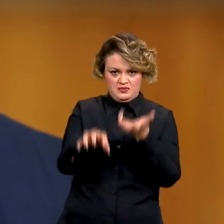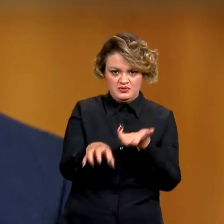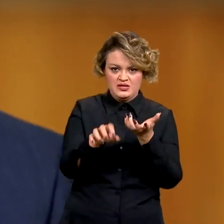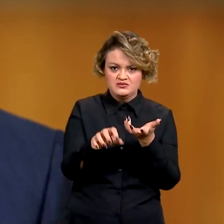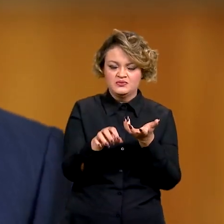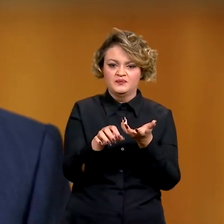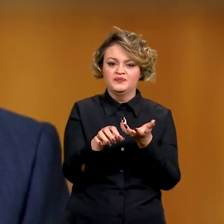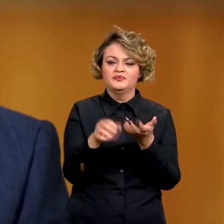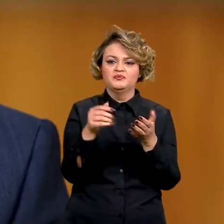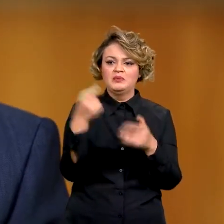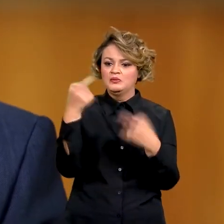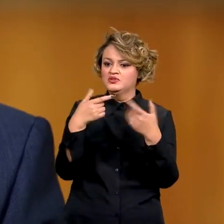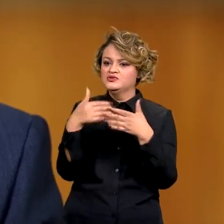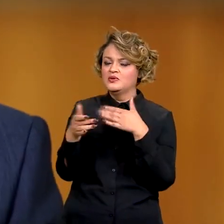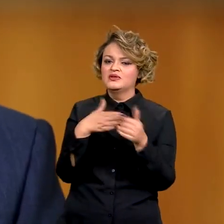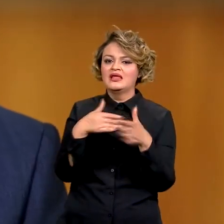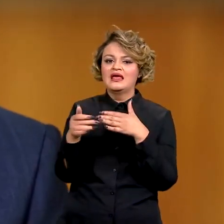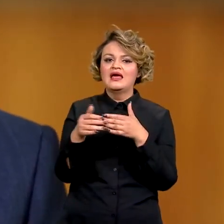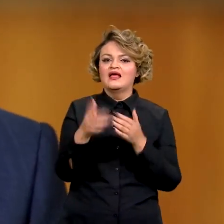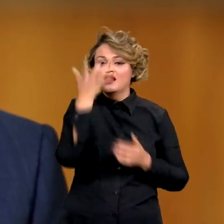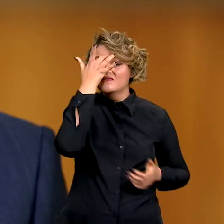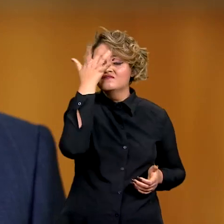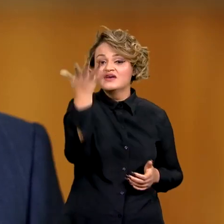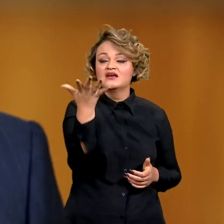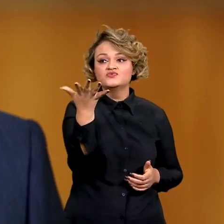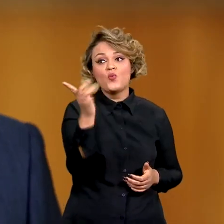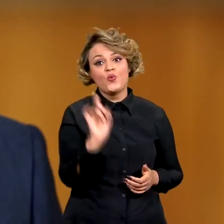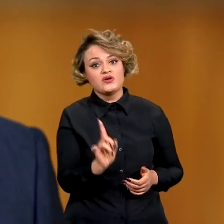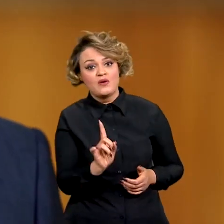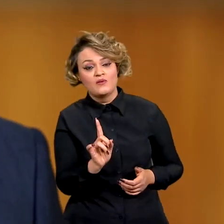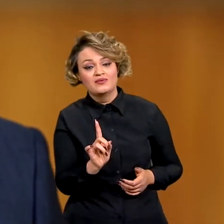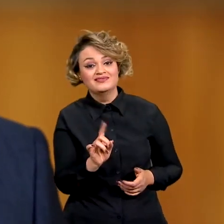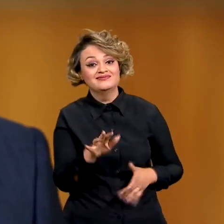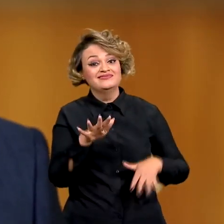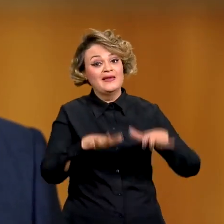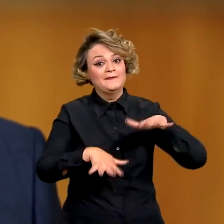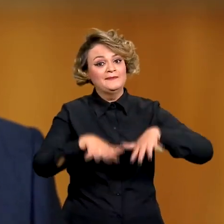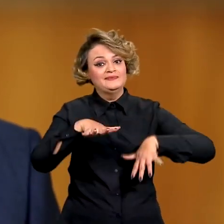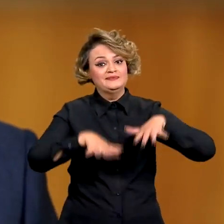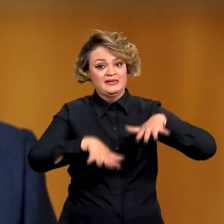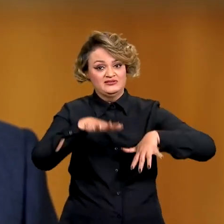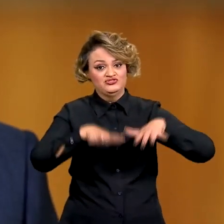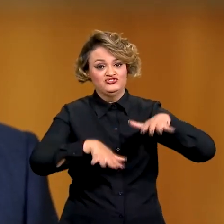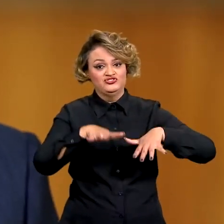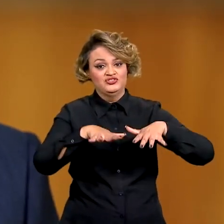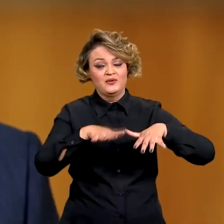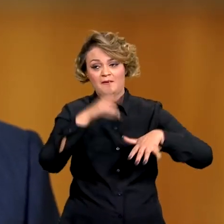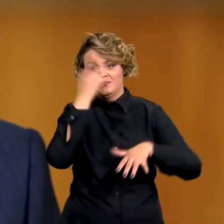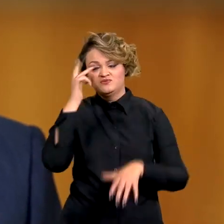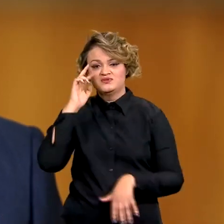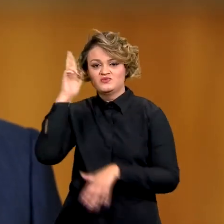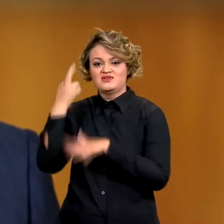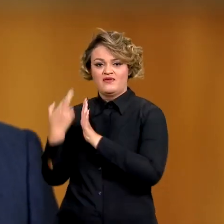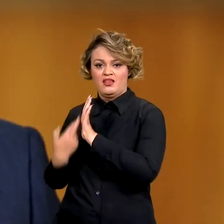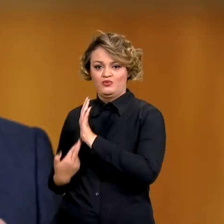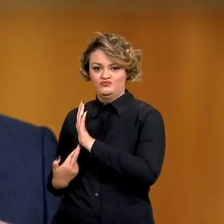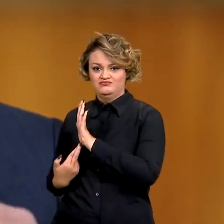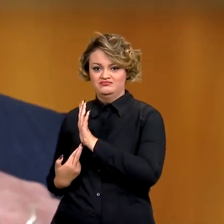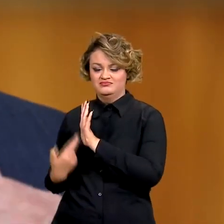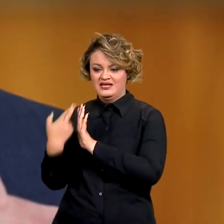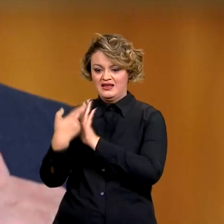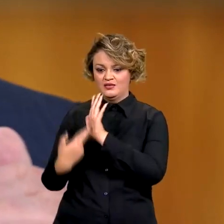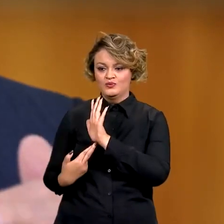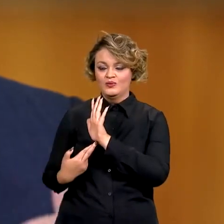Ela será facilitado ou não de acordo com o relator o relator